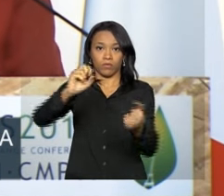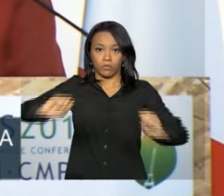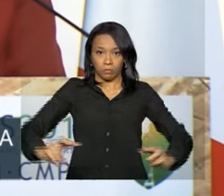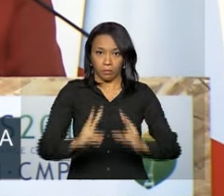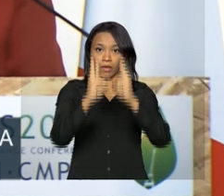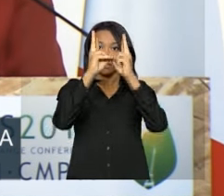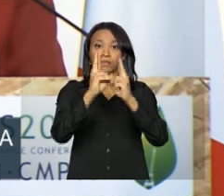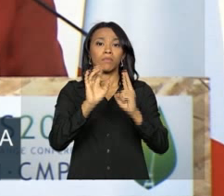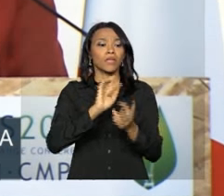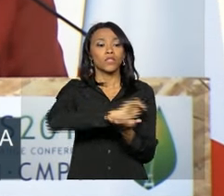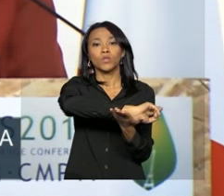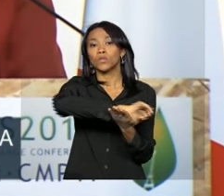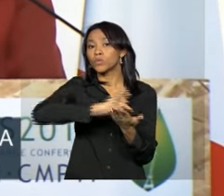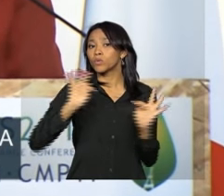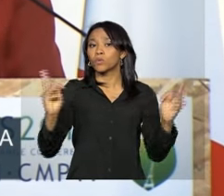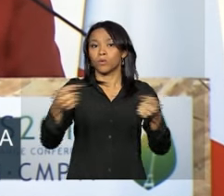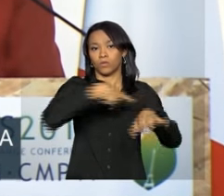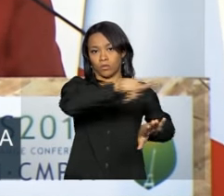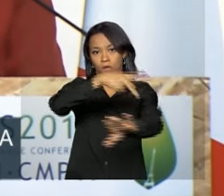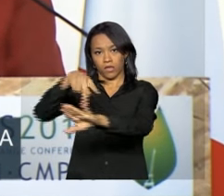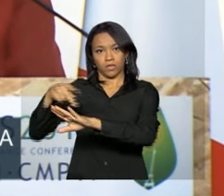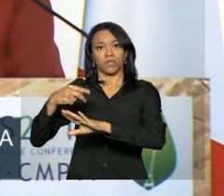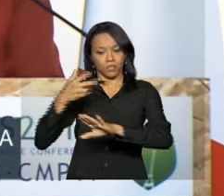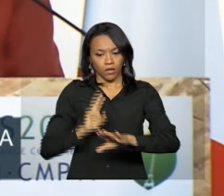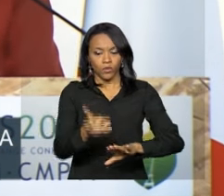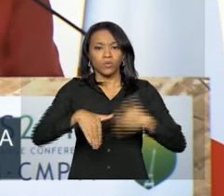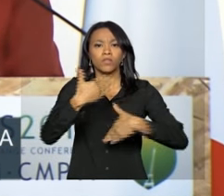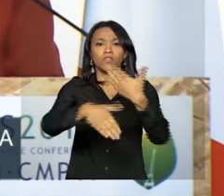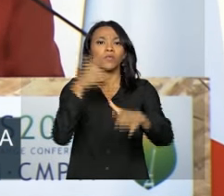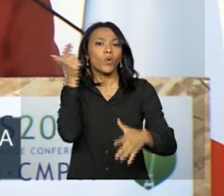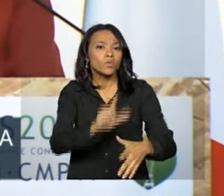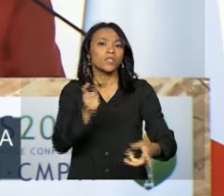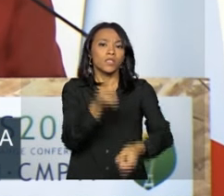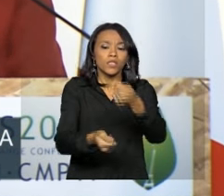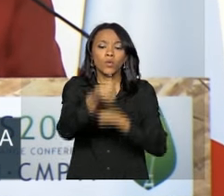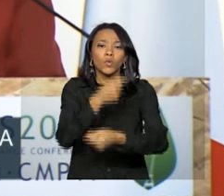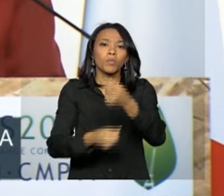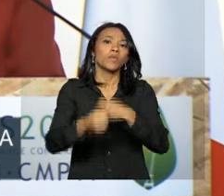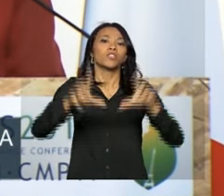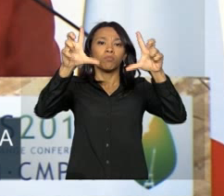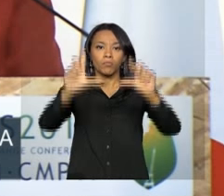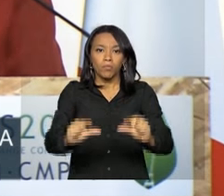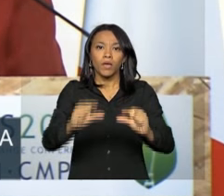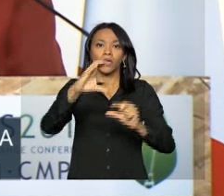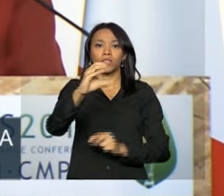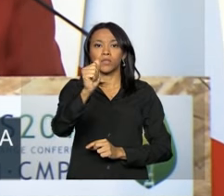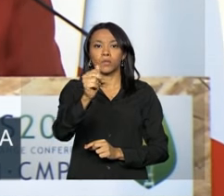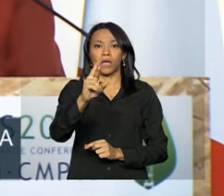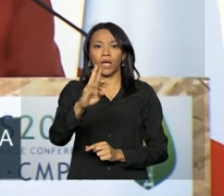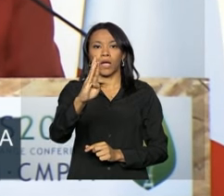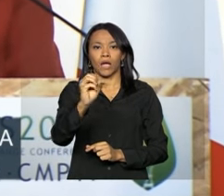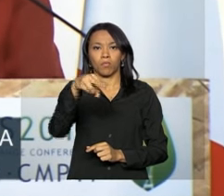para que todos os países em desenvolvimento possam trilhar os caminhos da economia de baixo carbono, superando a extrema pobreza